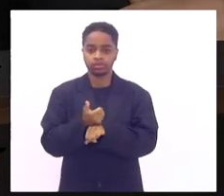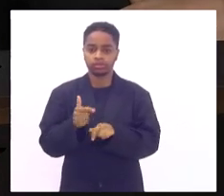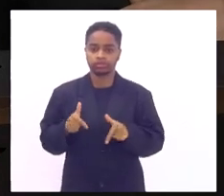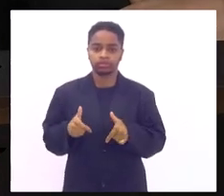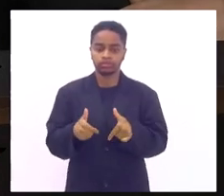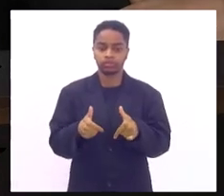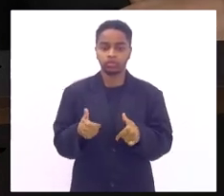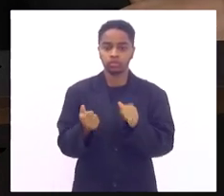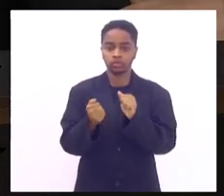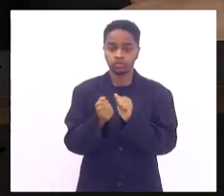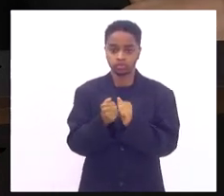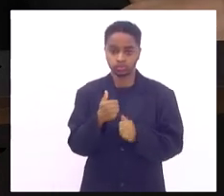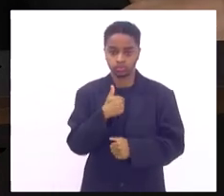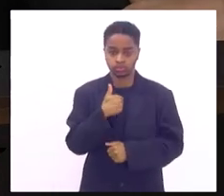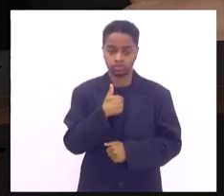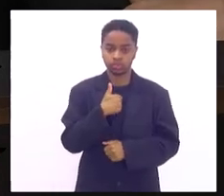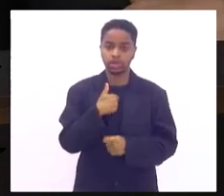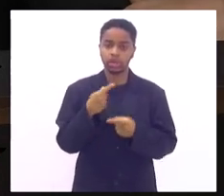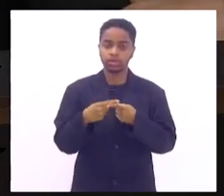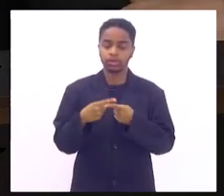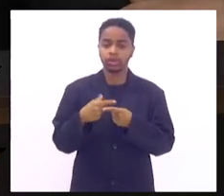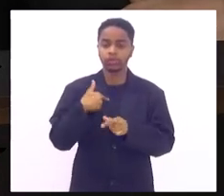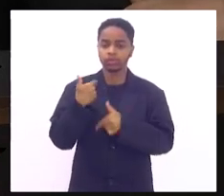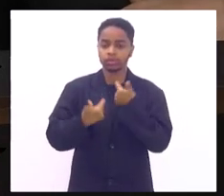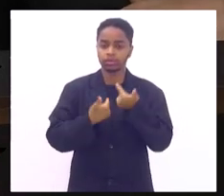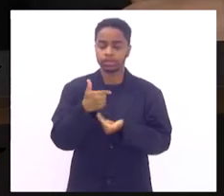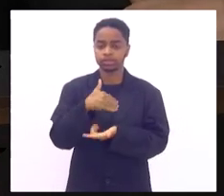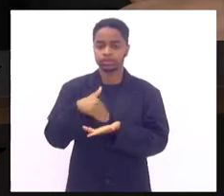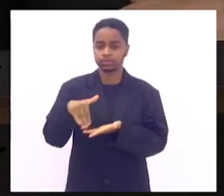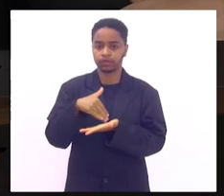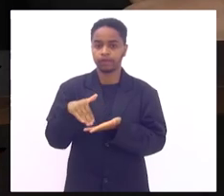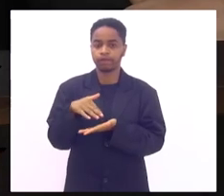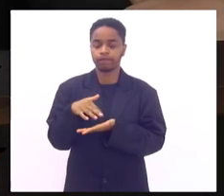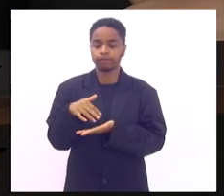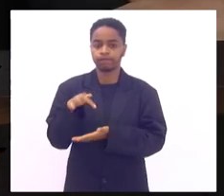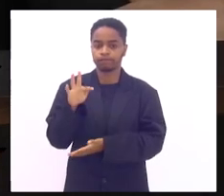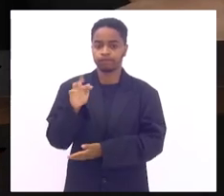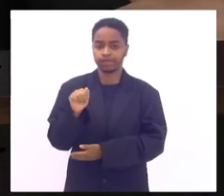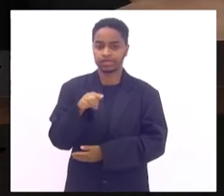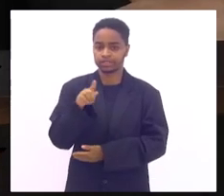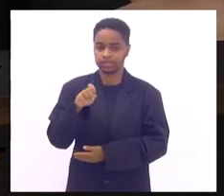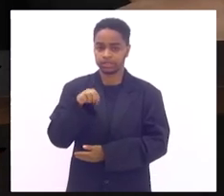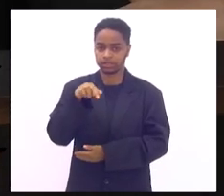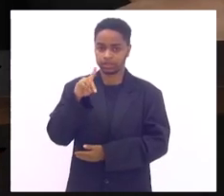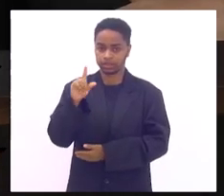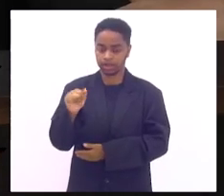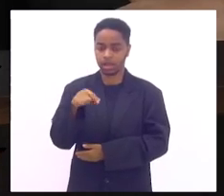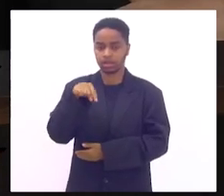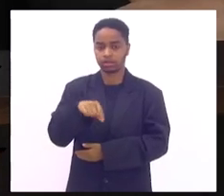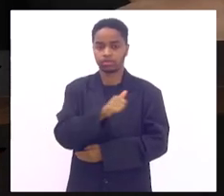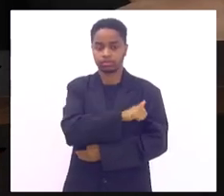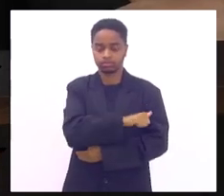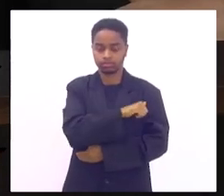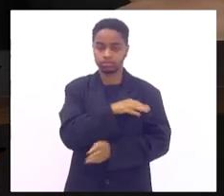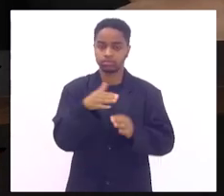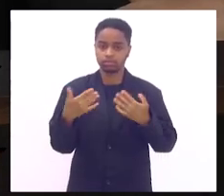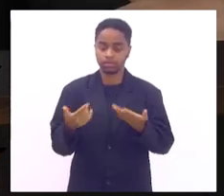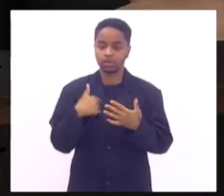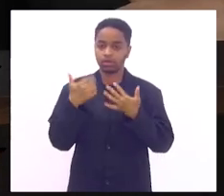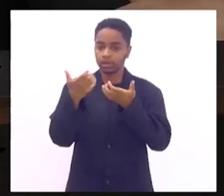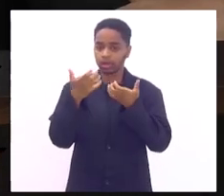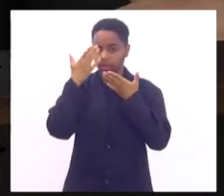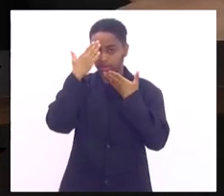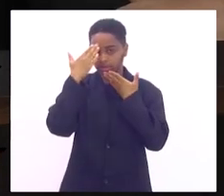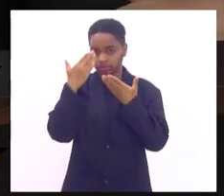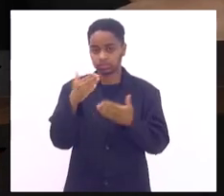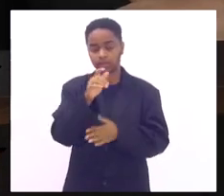comigo, né? Eu estou lá na Secretaria de Fazenda do Estado do Rio de Janeiro, então quero agradecer a todos esses